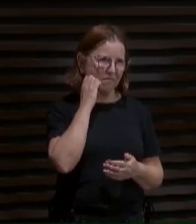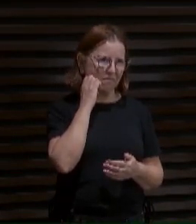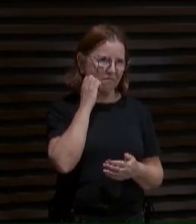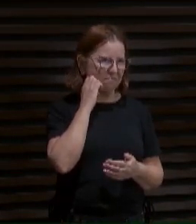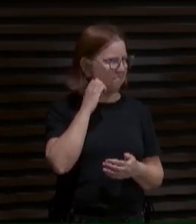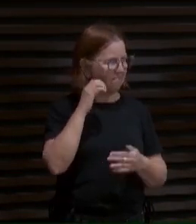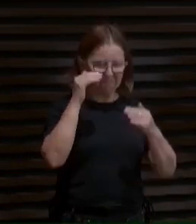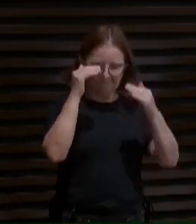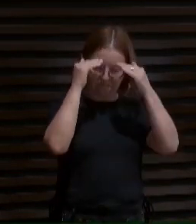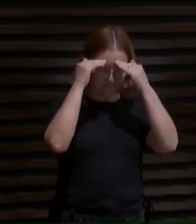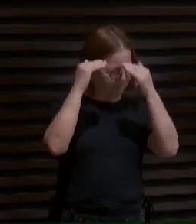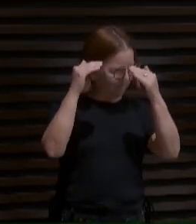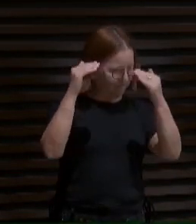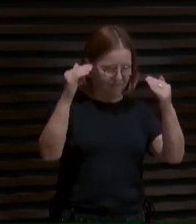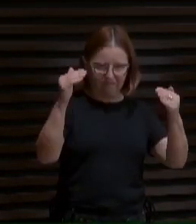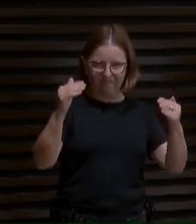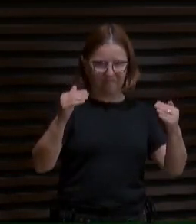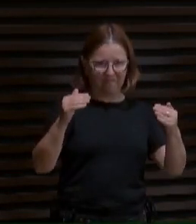irreverentes,